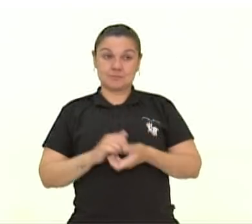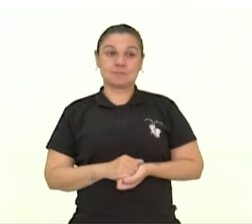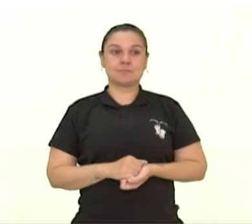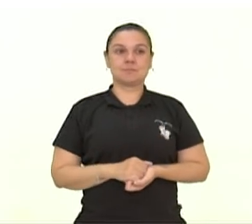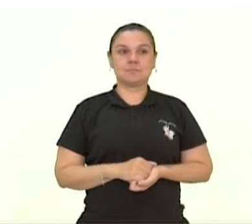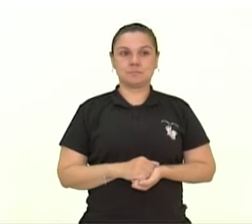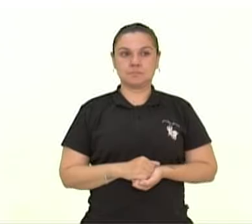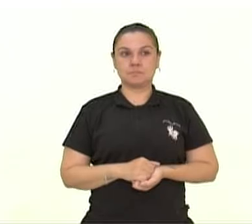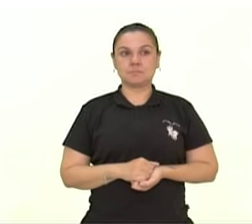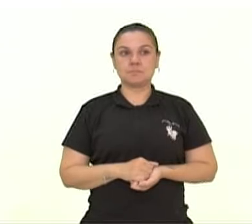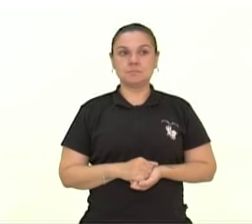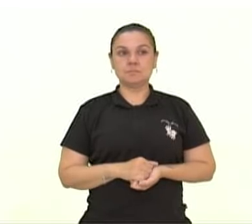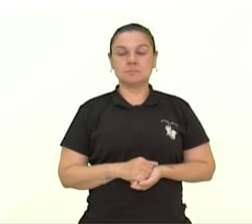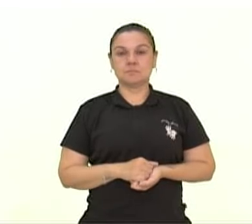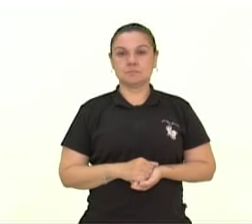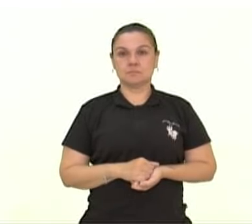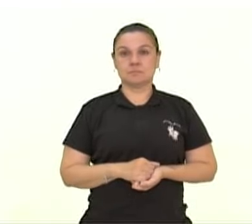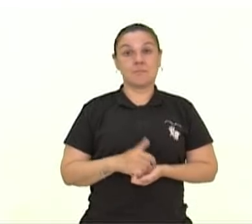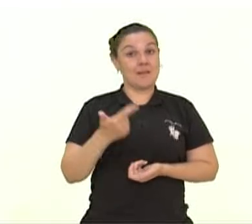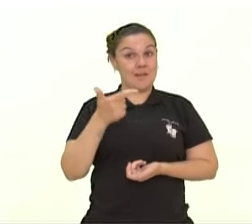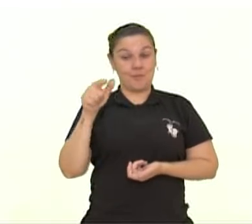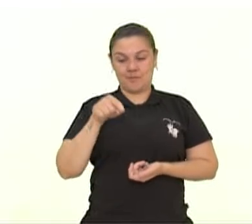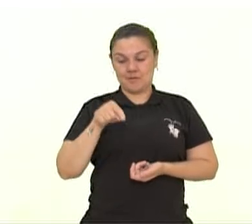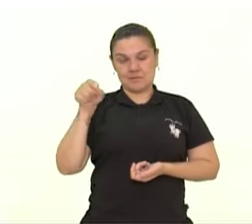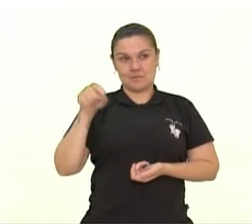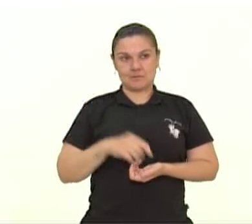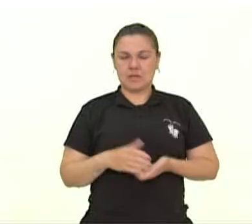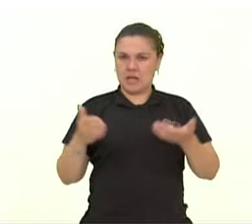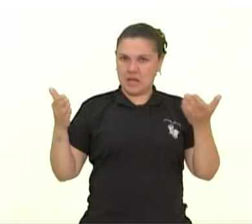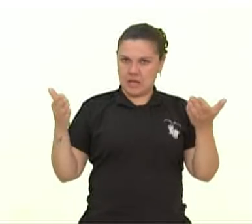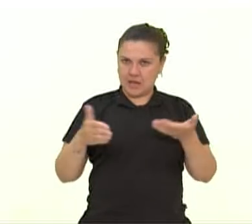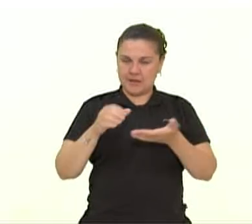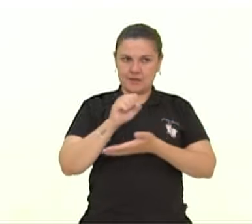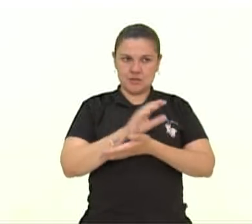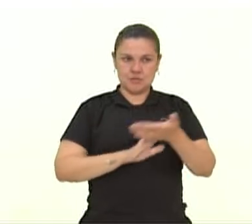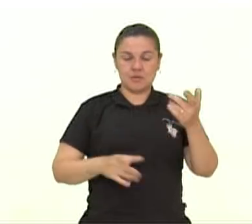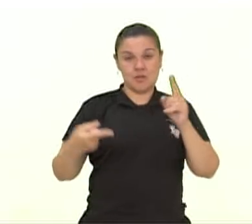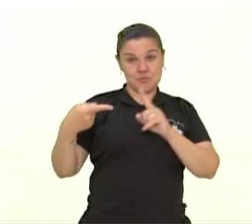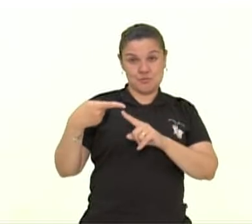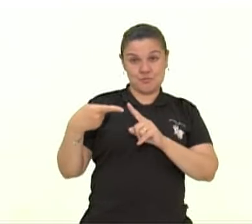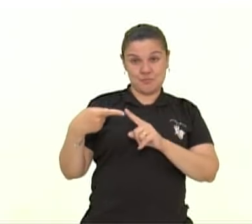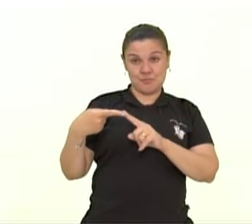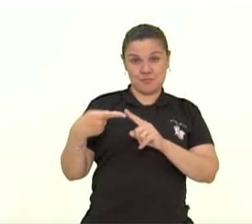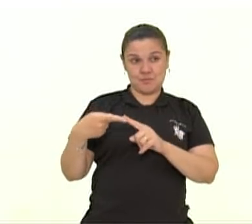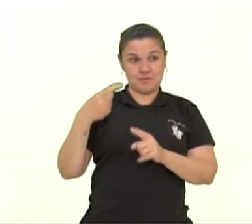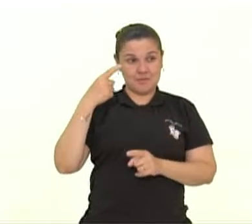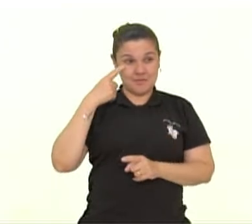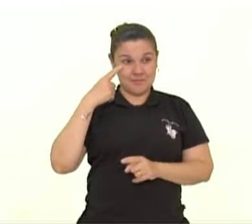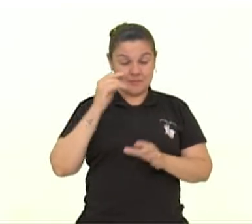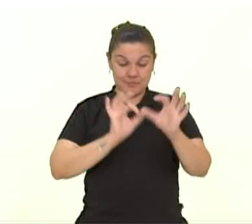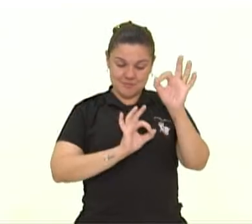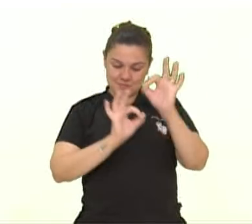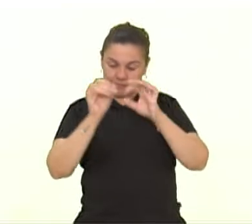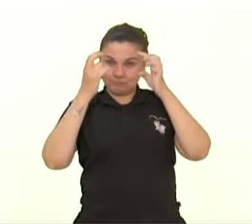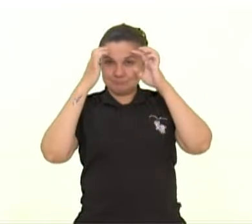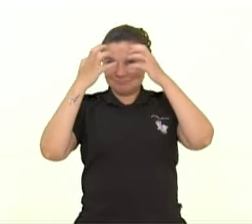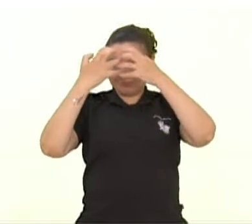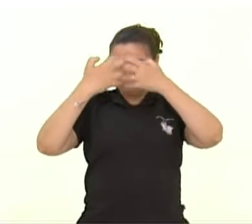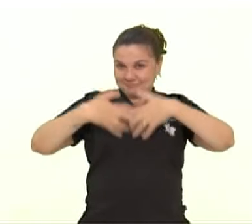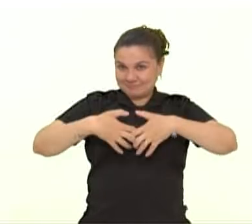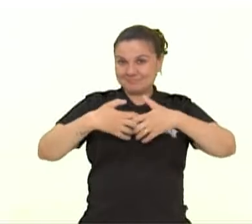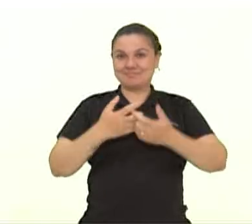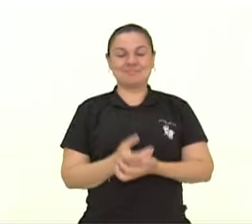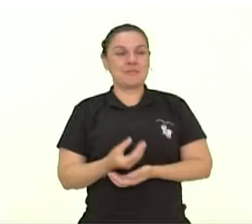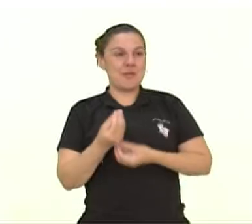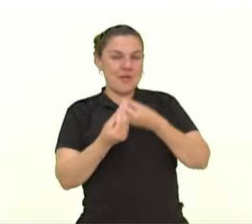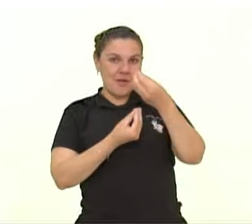geográfica, certo? Sem acento. Vamos para o exercício agora, pessoal, para a gente ver se está sistematizando aí todas essas